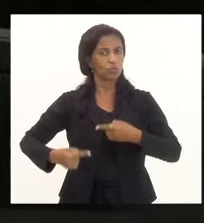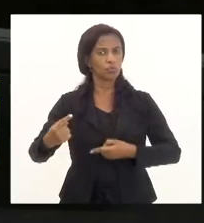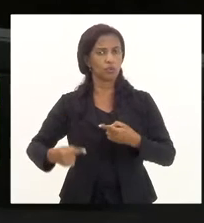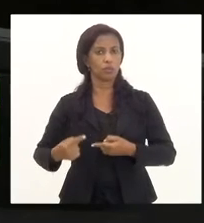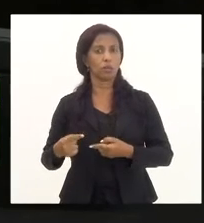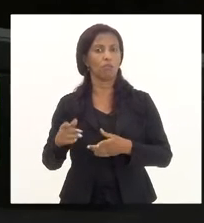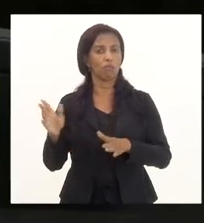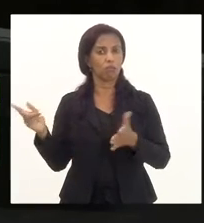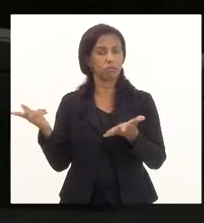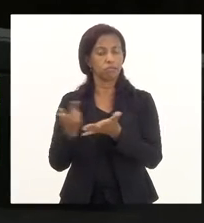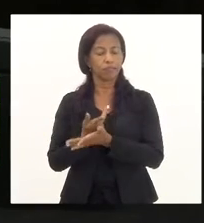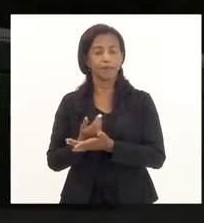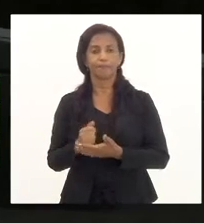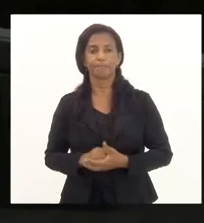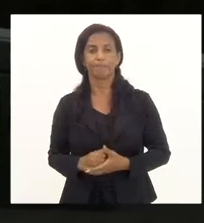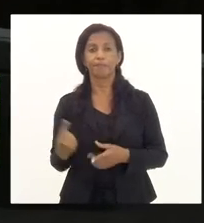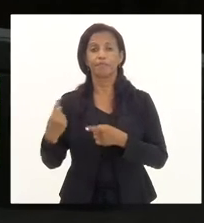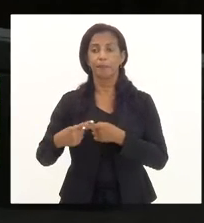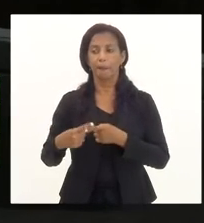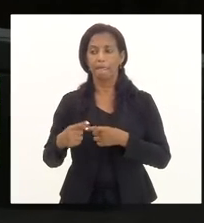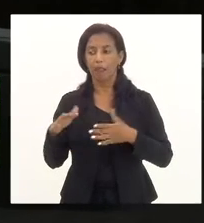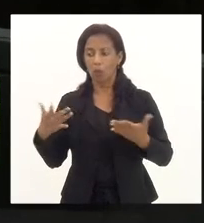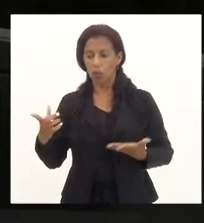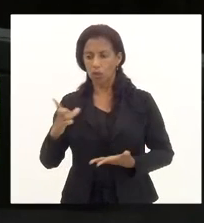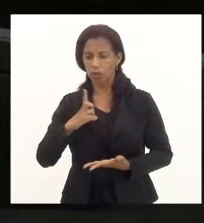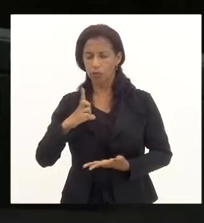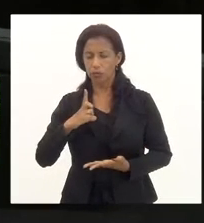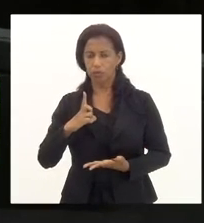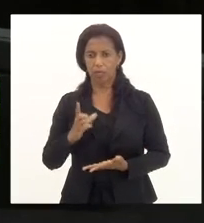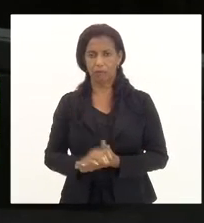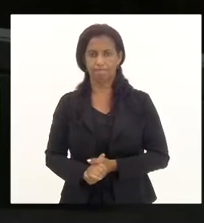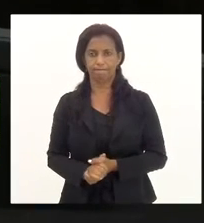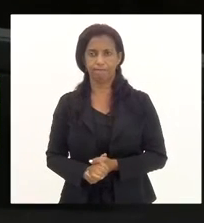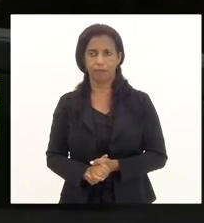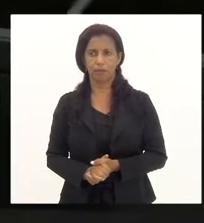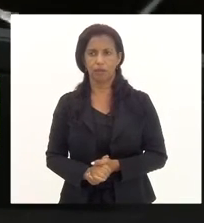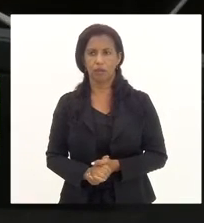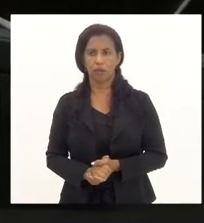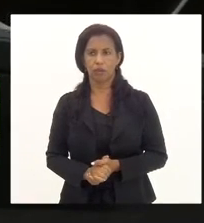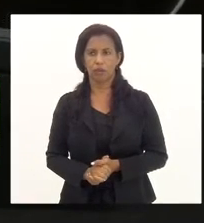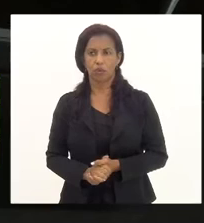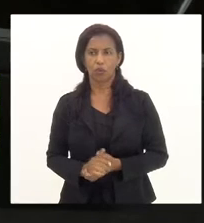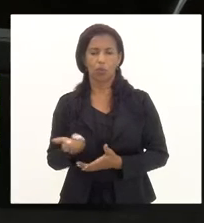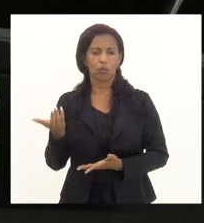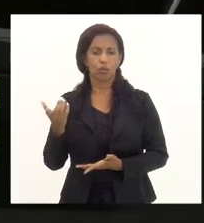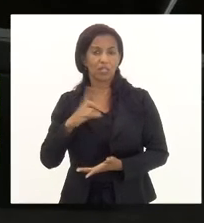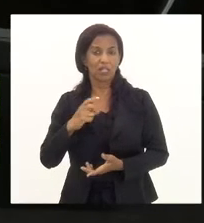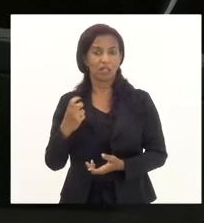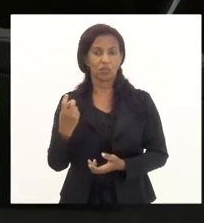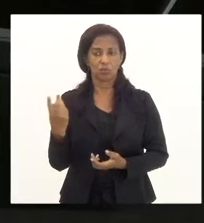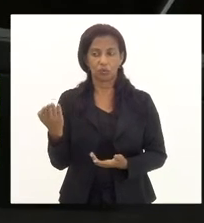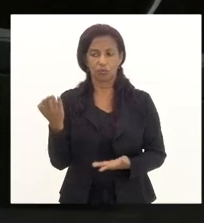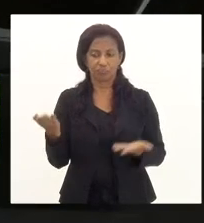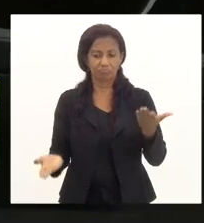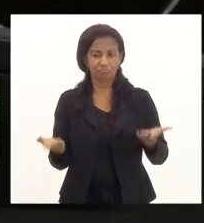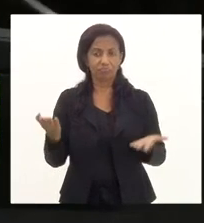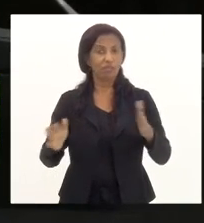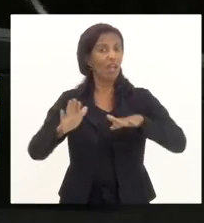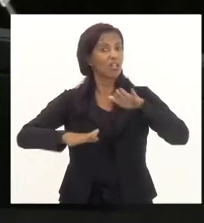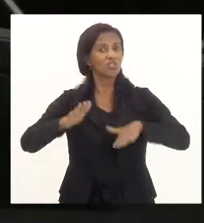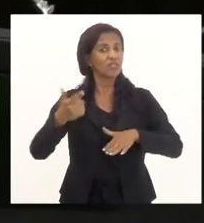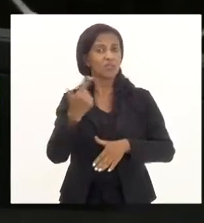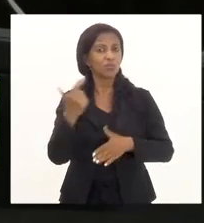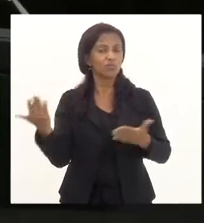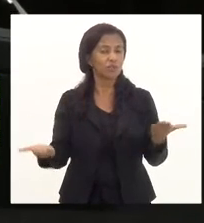ela foi feita por quê Porque quando existe um auto de infração não necessariamente Existem duas partes não e